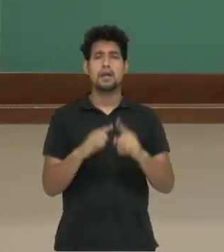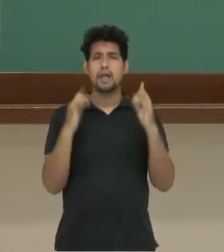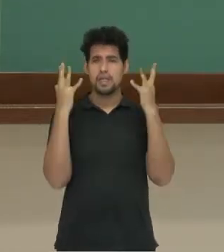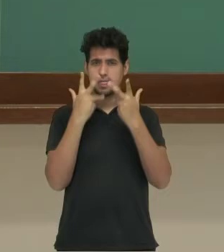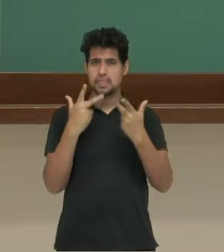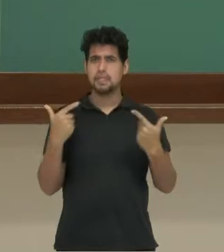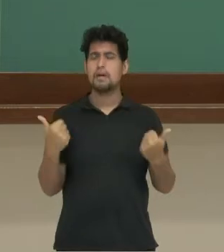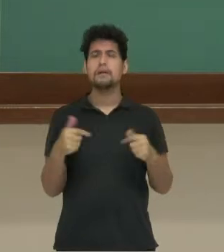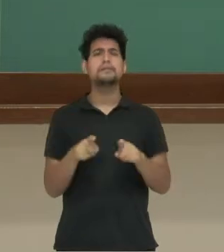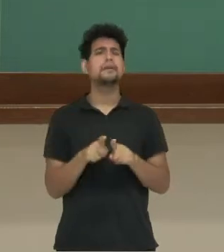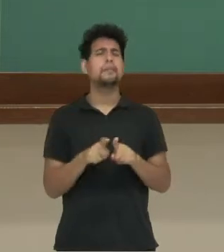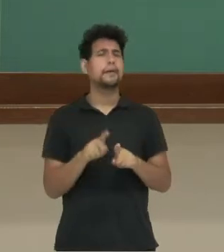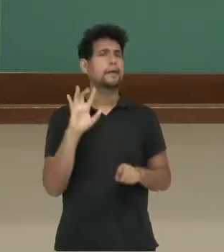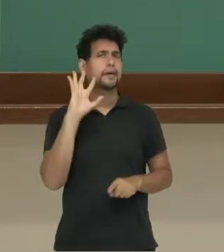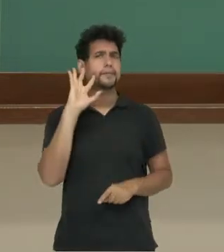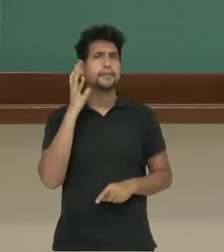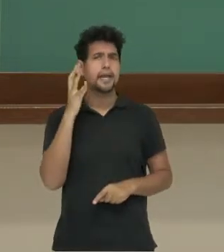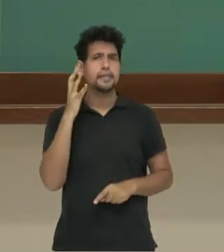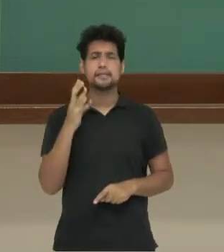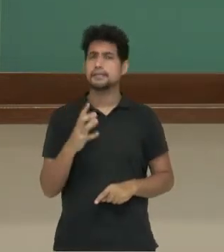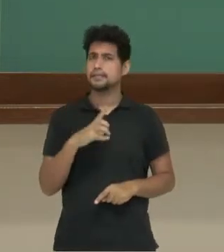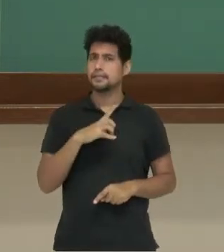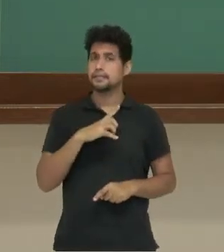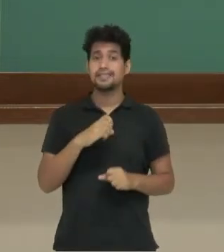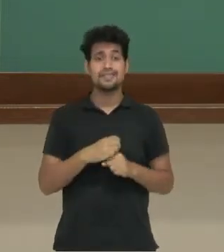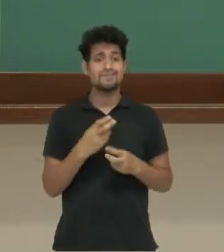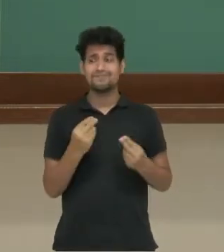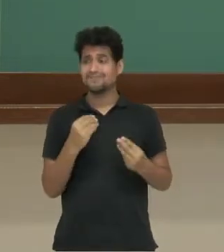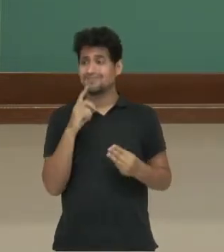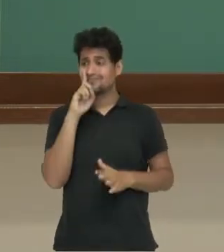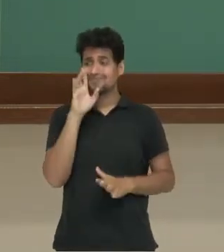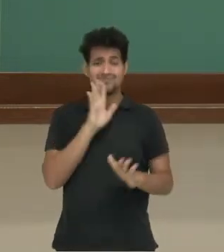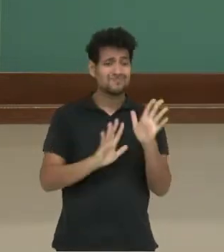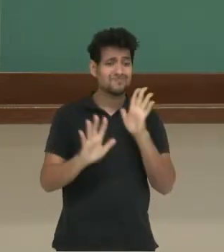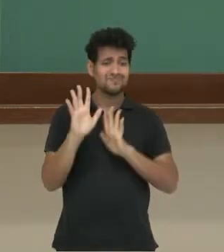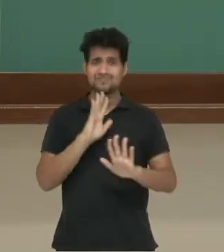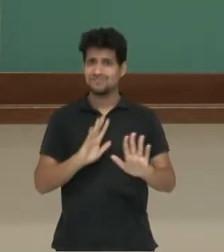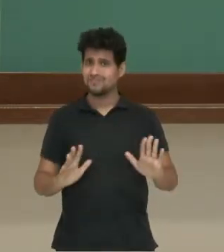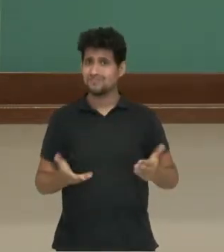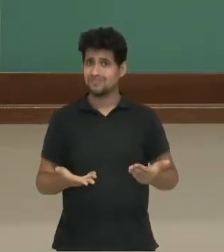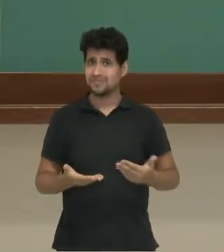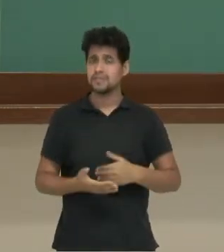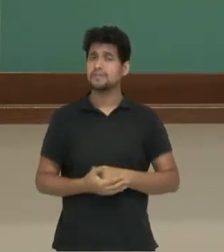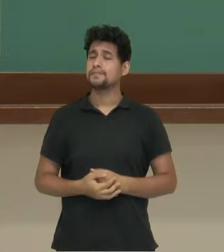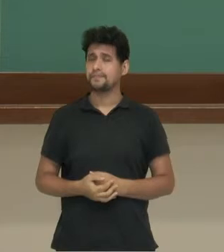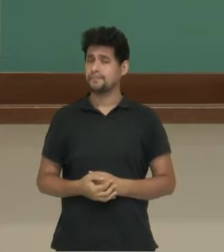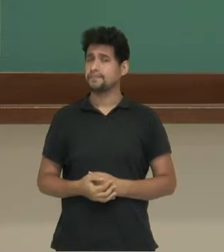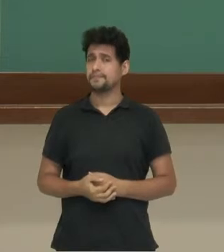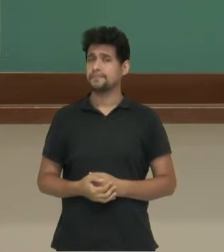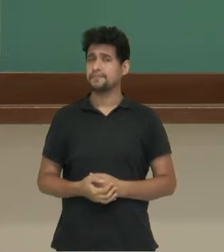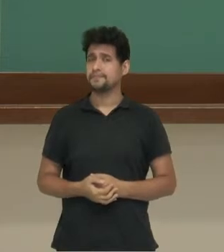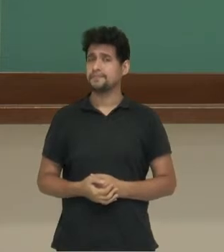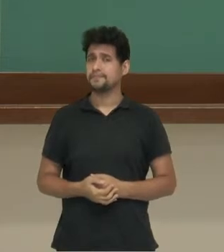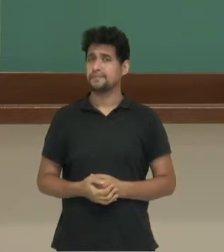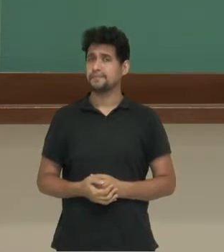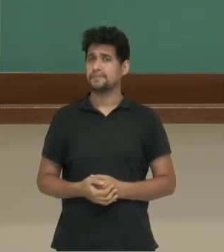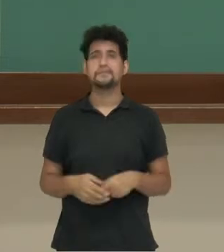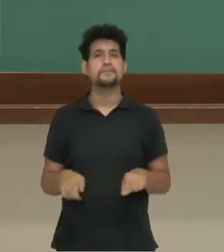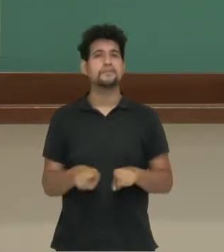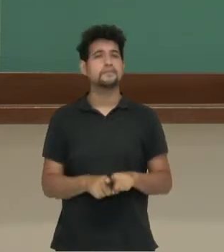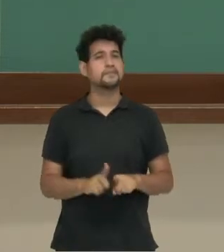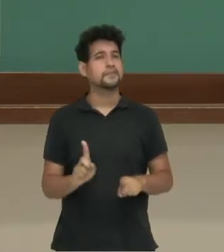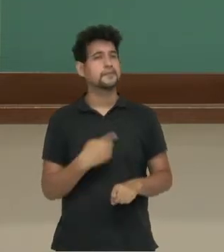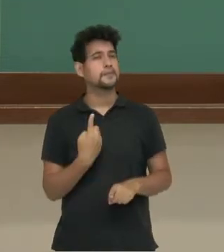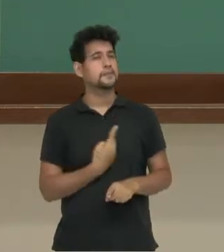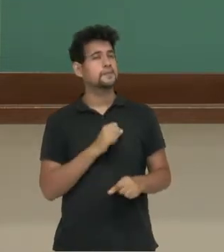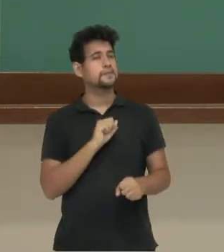animal que faz com que ele esteja correndo tanto risco nos dias de hoje? E fala aí, né? Vamos